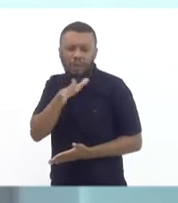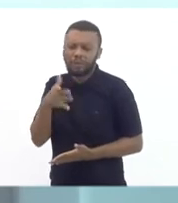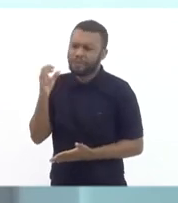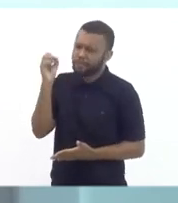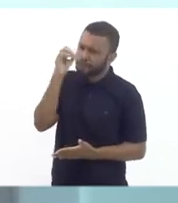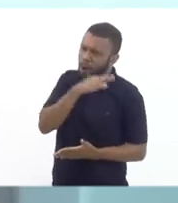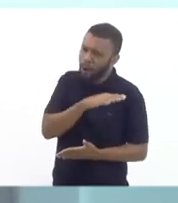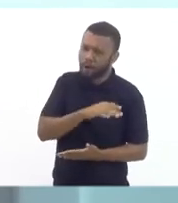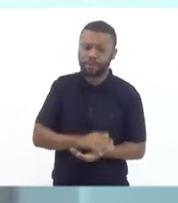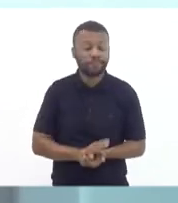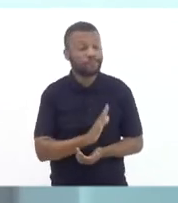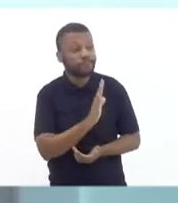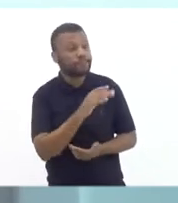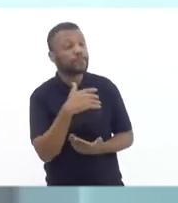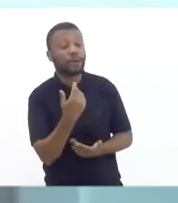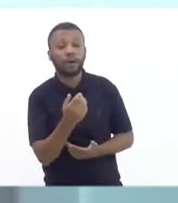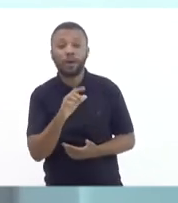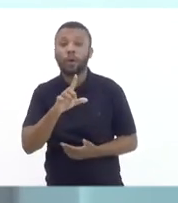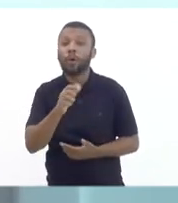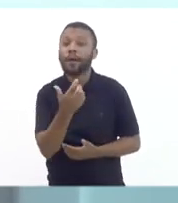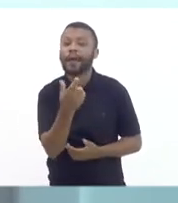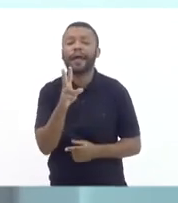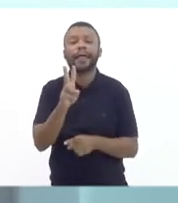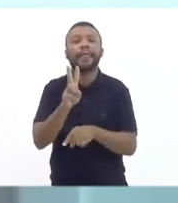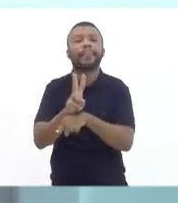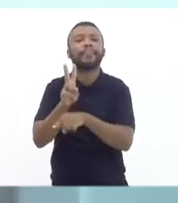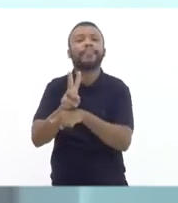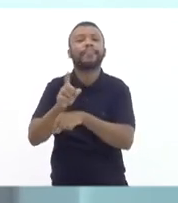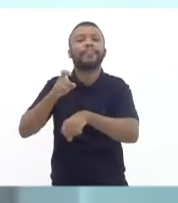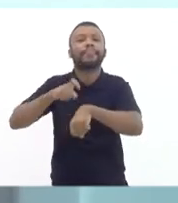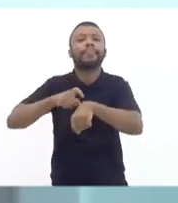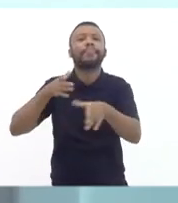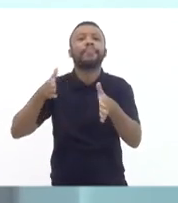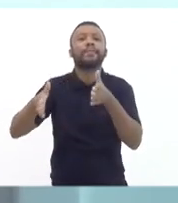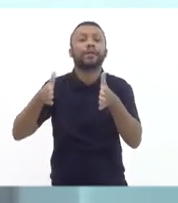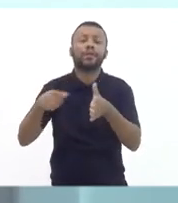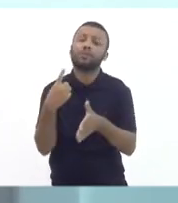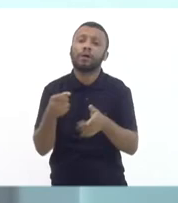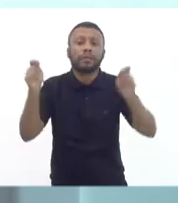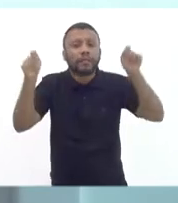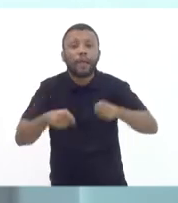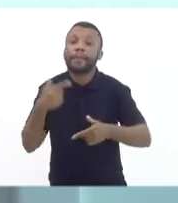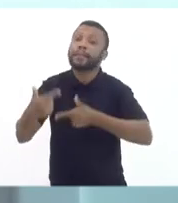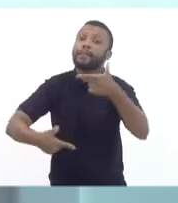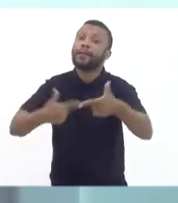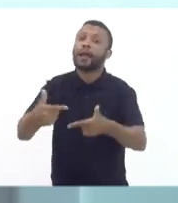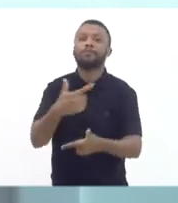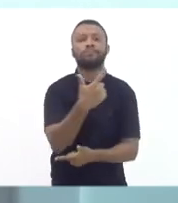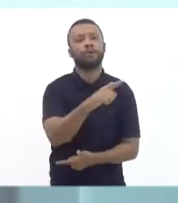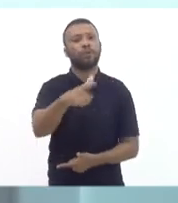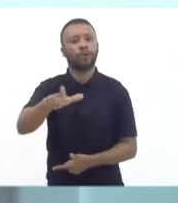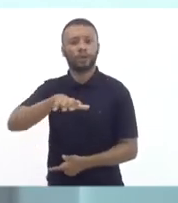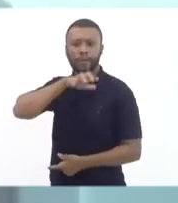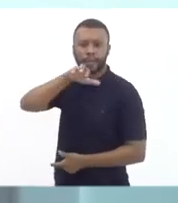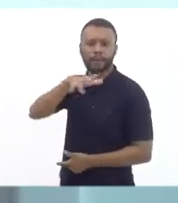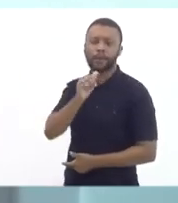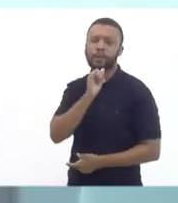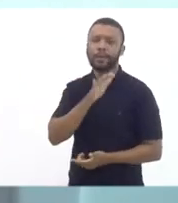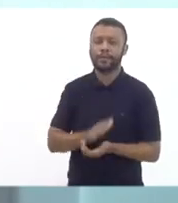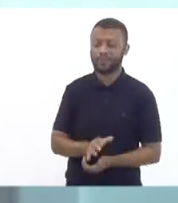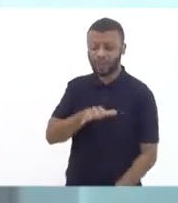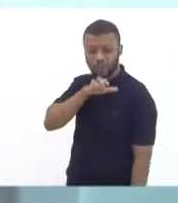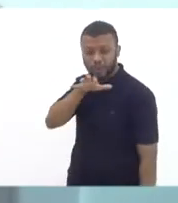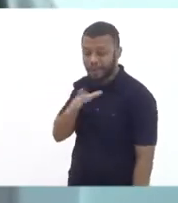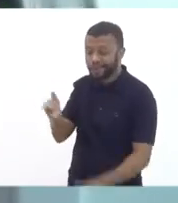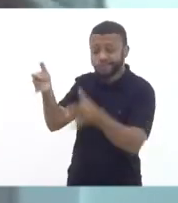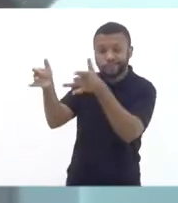lar temporário, na minha opinião, ele, a gente pode trabalhar isso com outros animais, né? Os animais que foram abandonados, mas